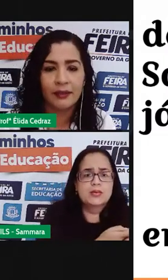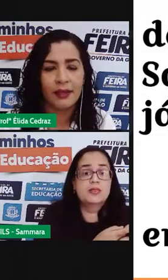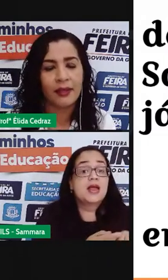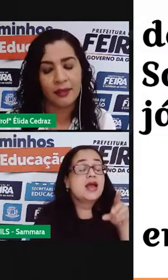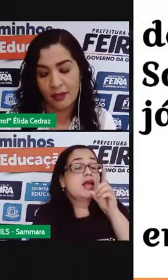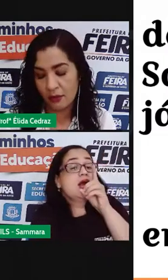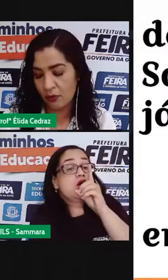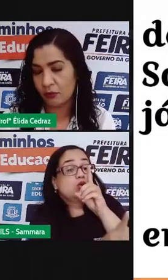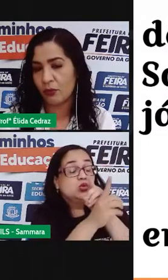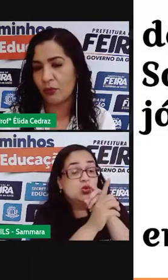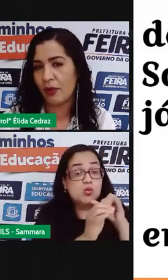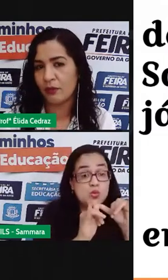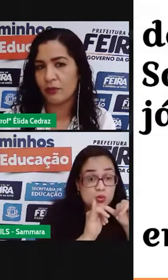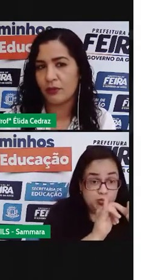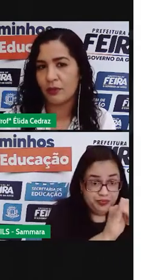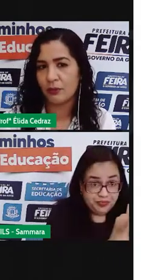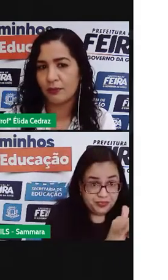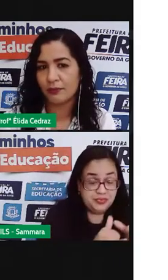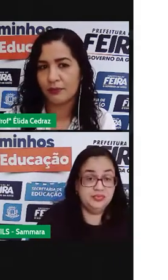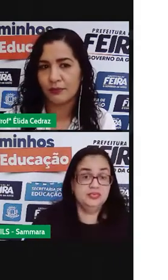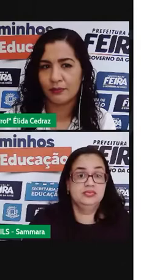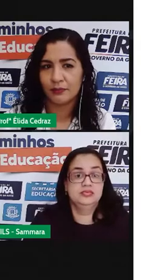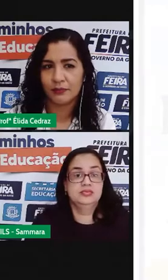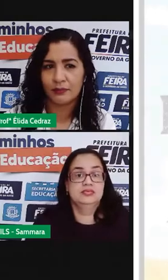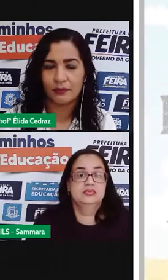até que encontrou o anúncio.